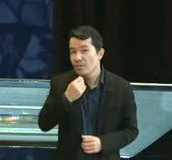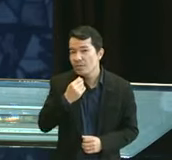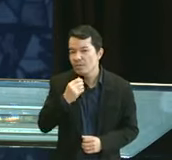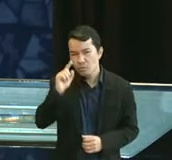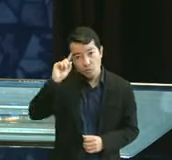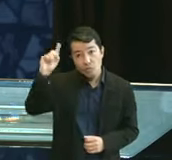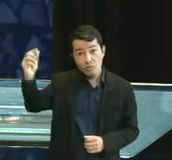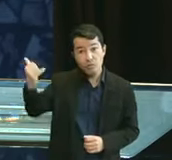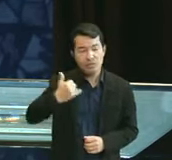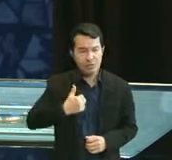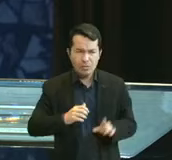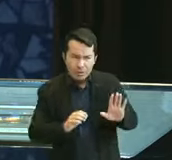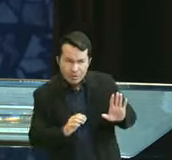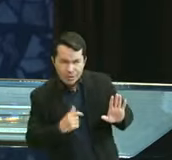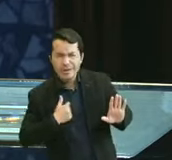em Deus.